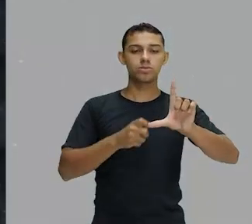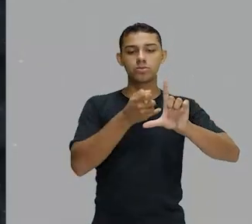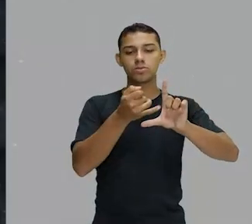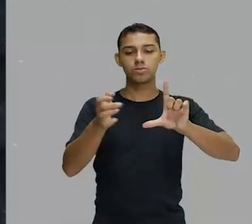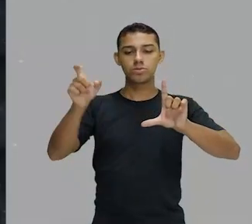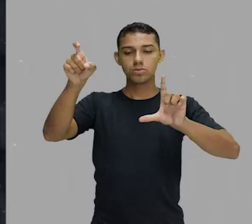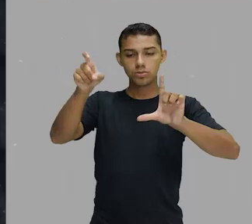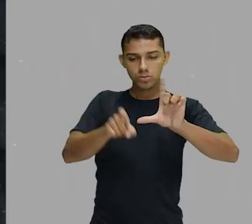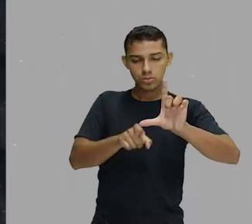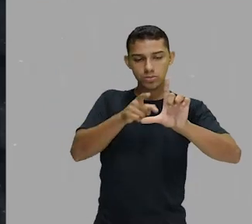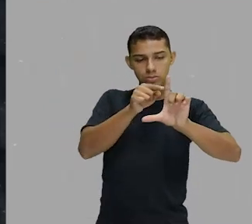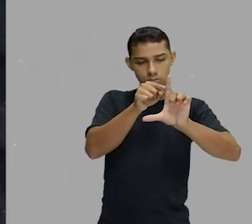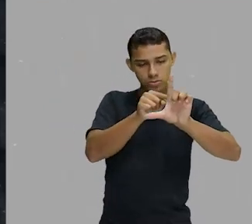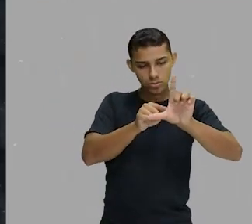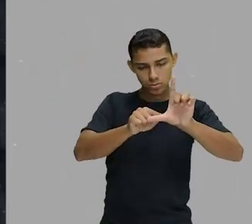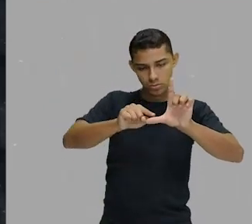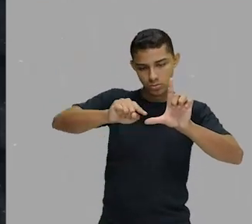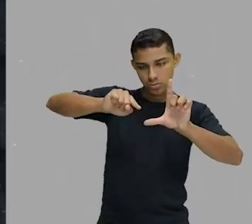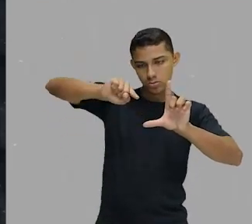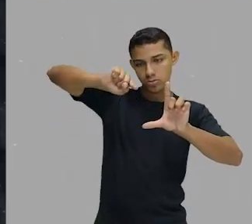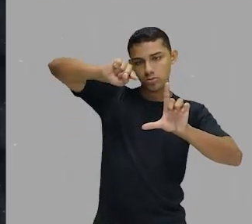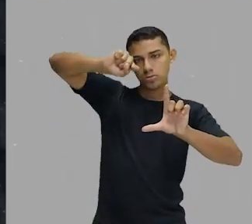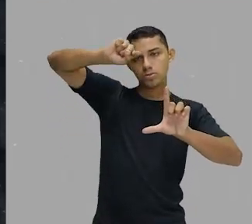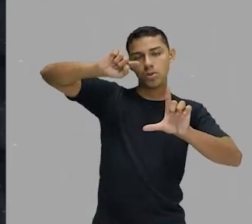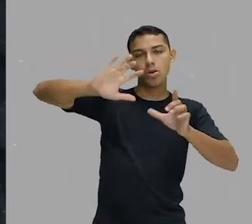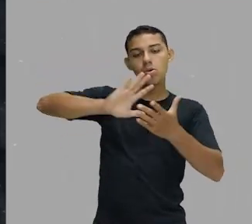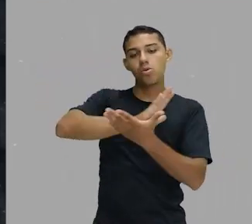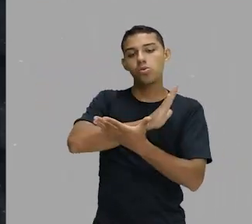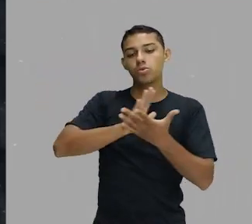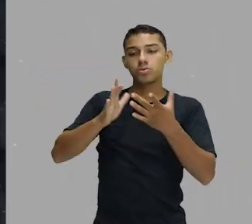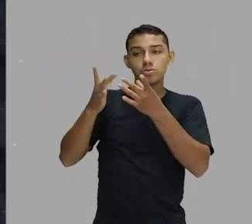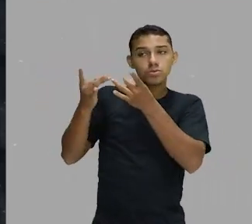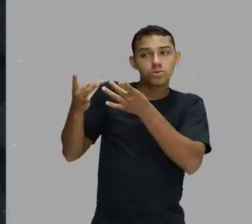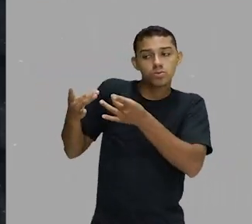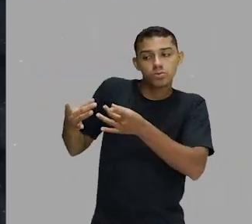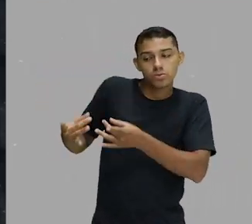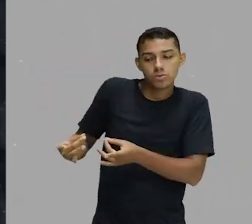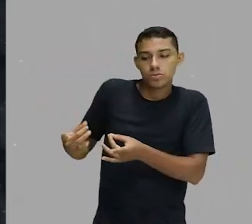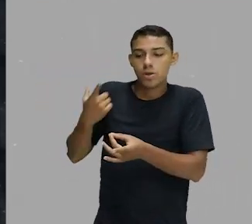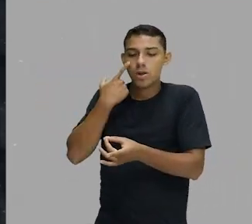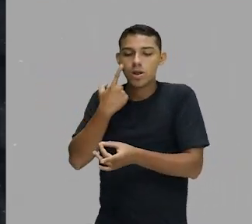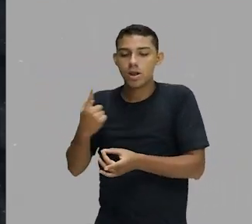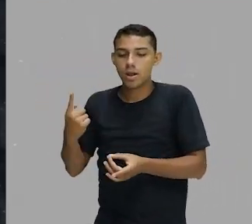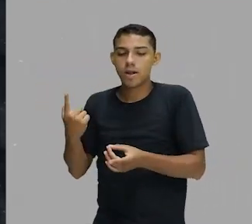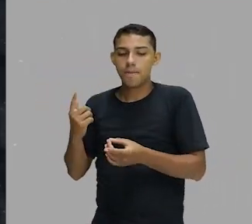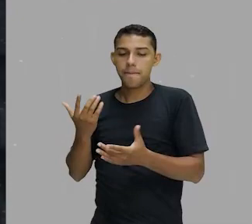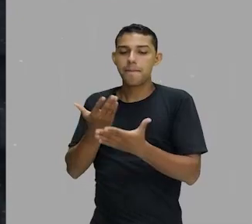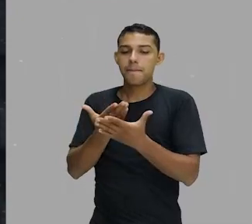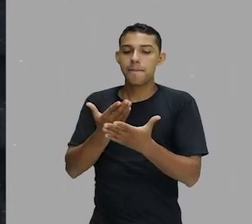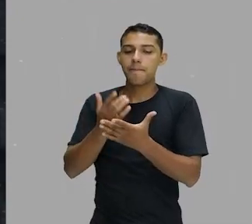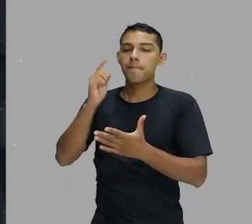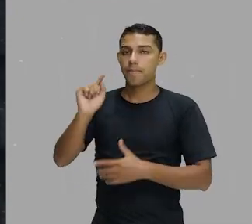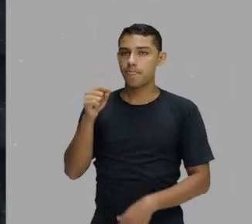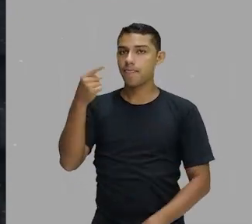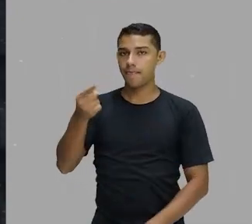tá? Com alguns detalhes, algumas observações que nós vamos mencionar na nossa próxima aula.